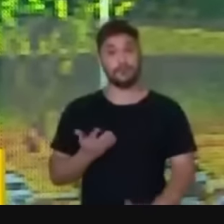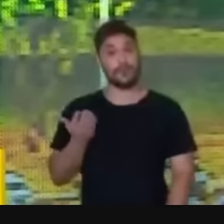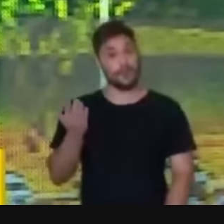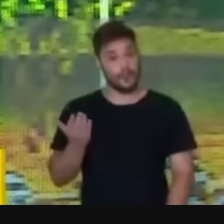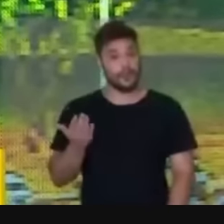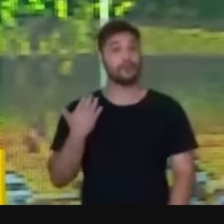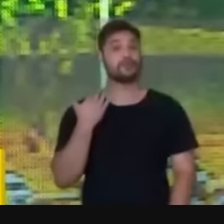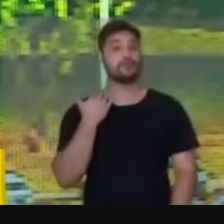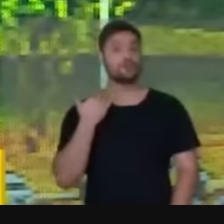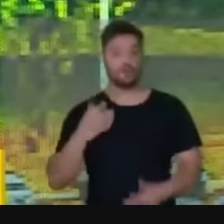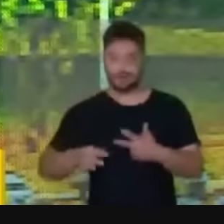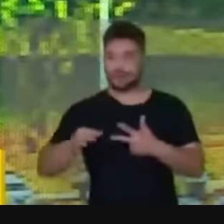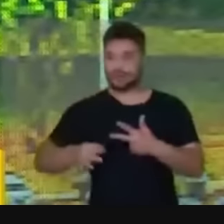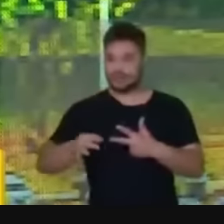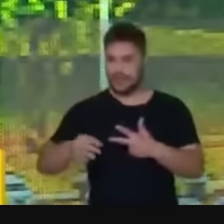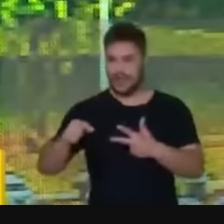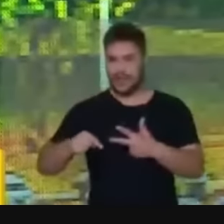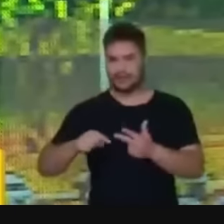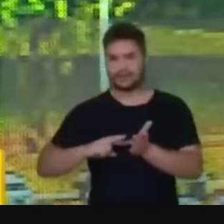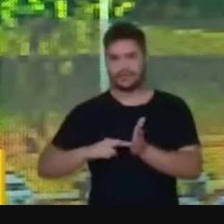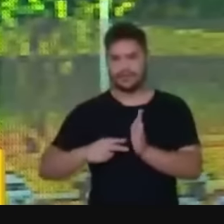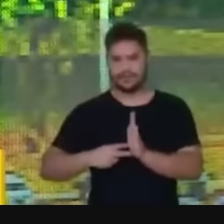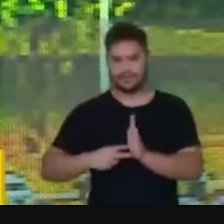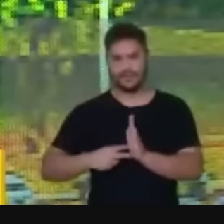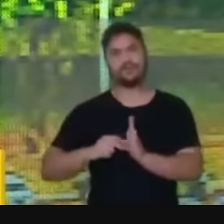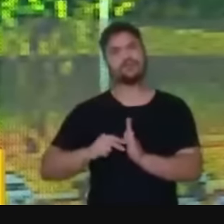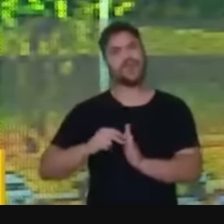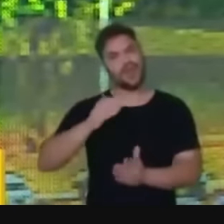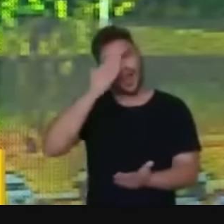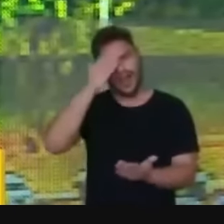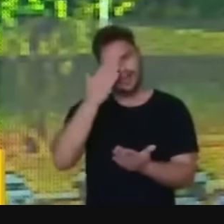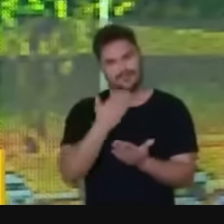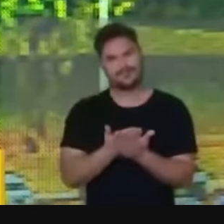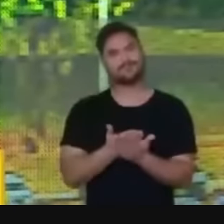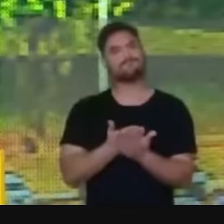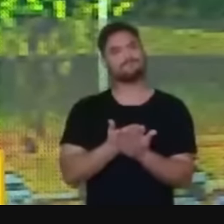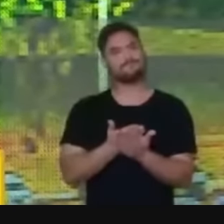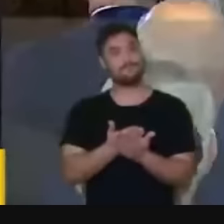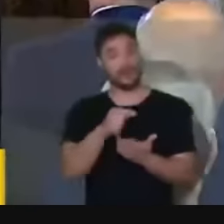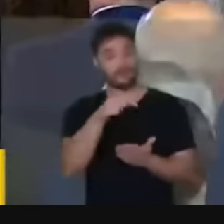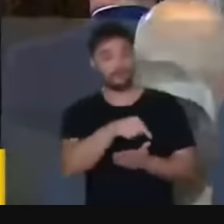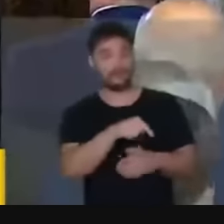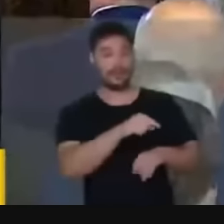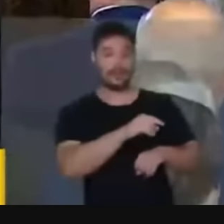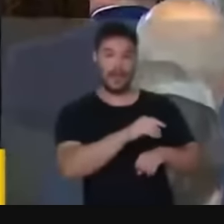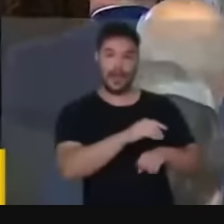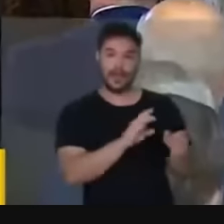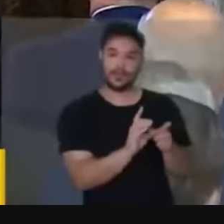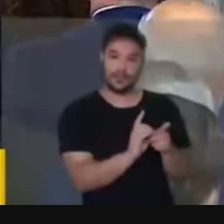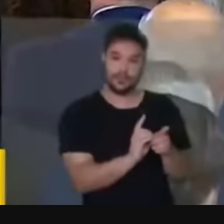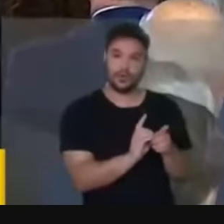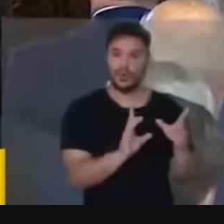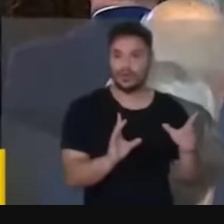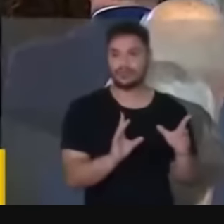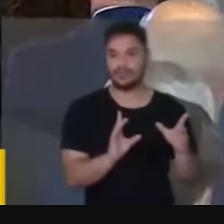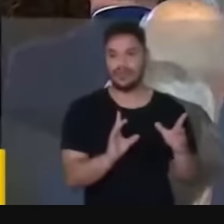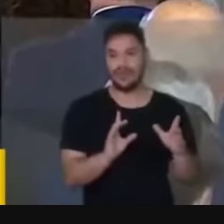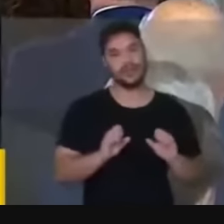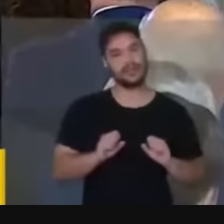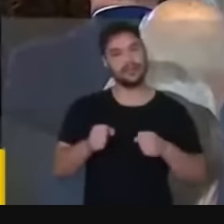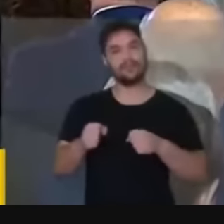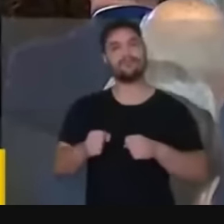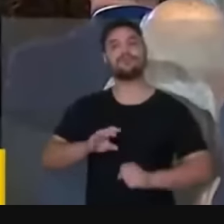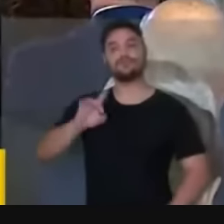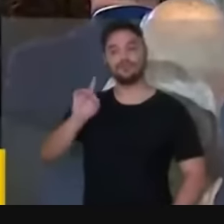é, principalmente, a fé inabalável no Estado Democrático de Direito e na defesa dos